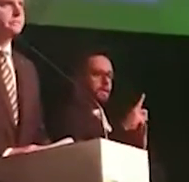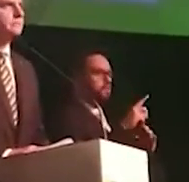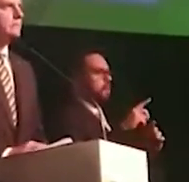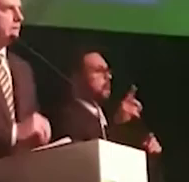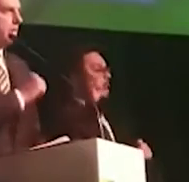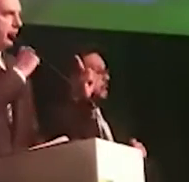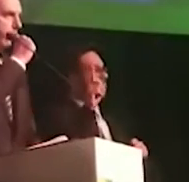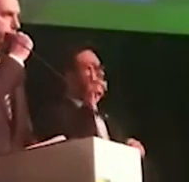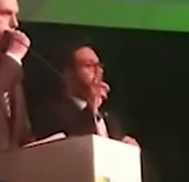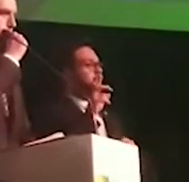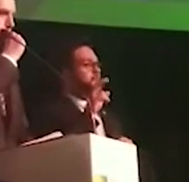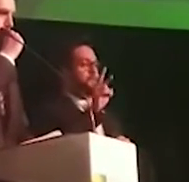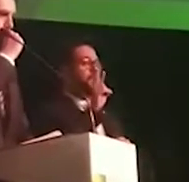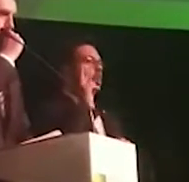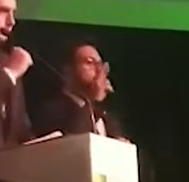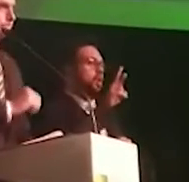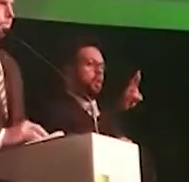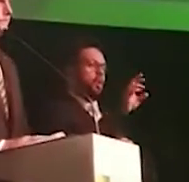Roraima.